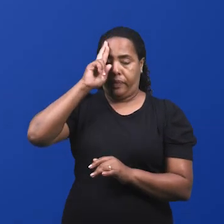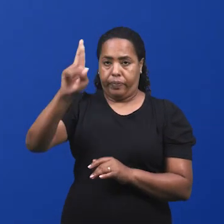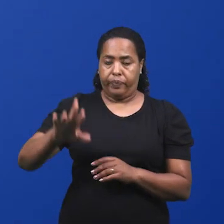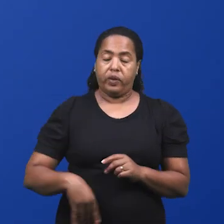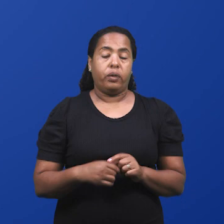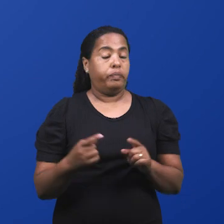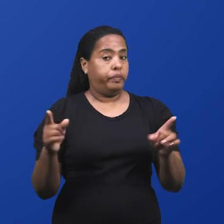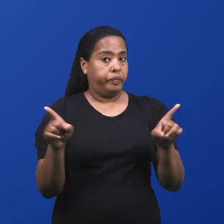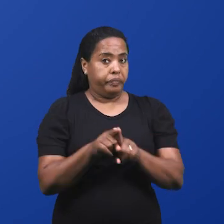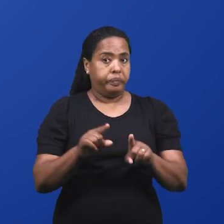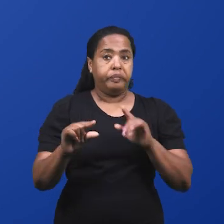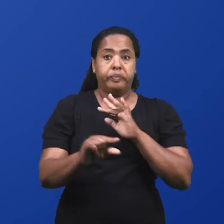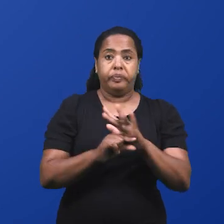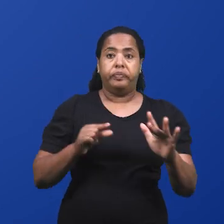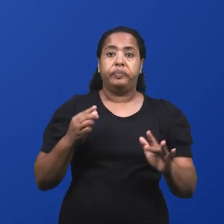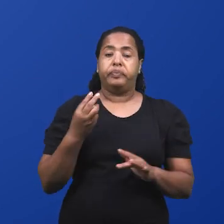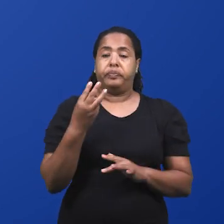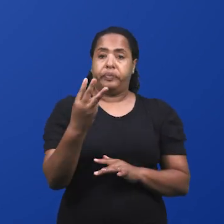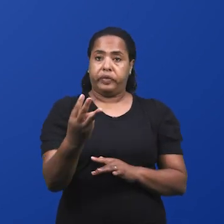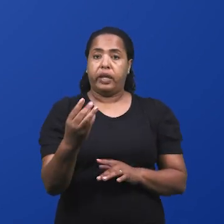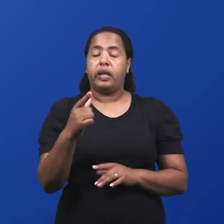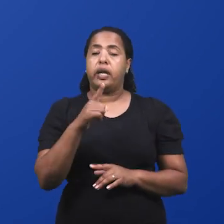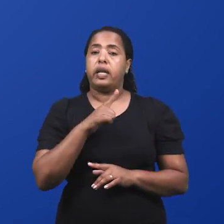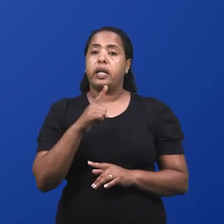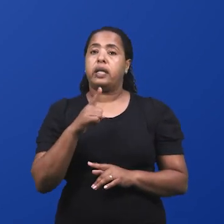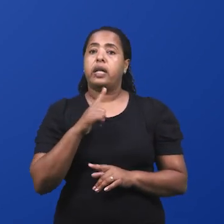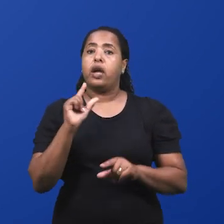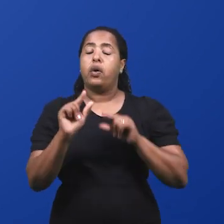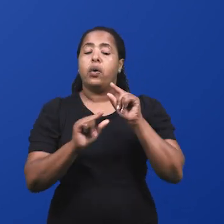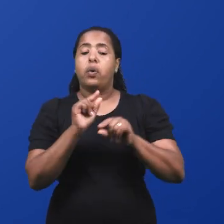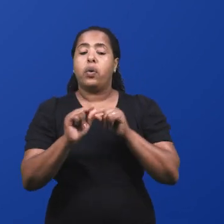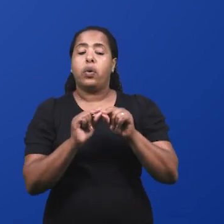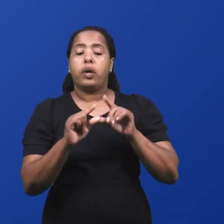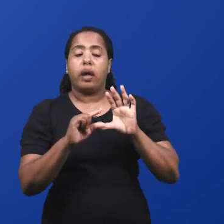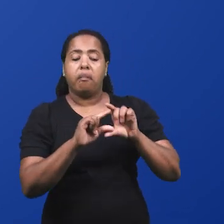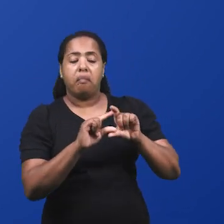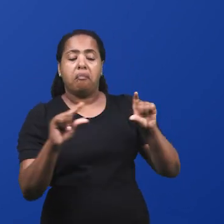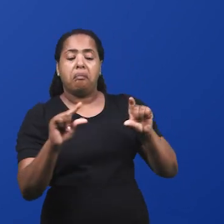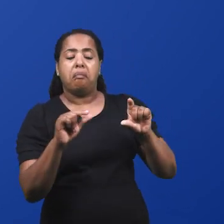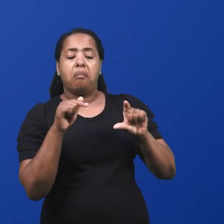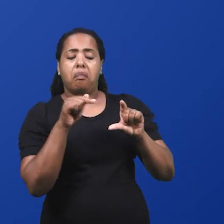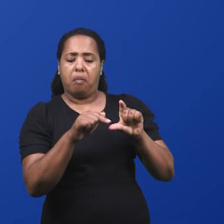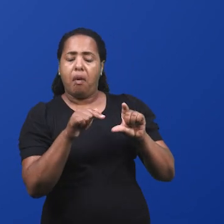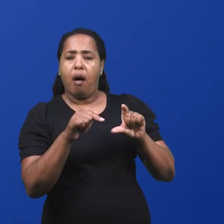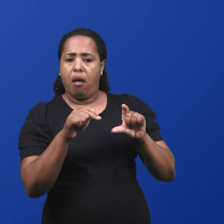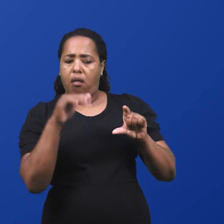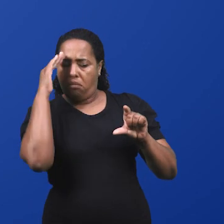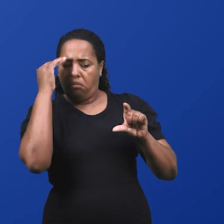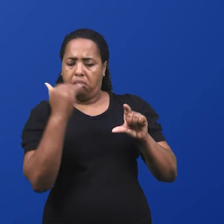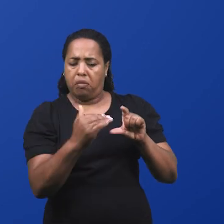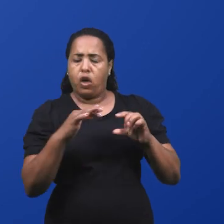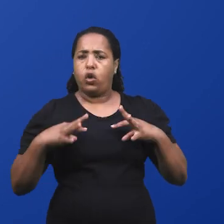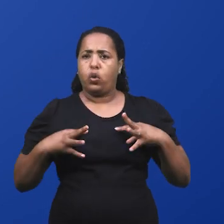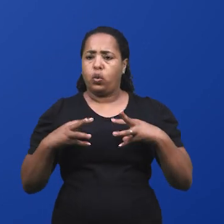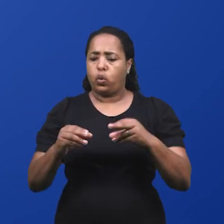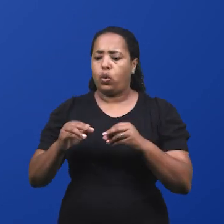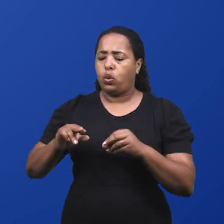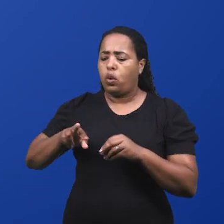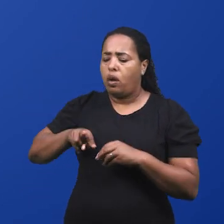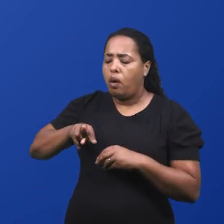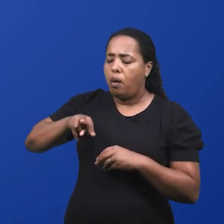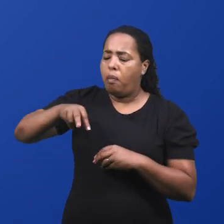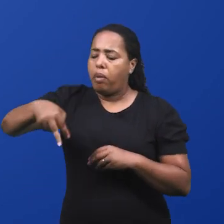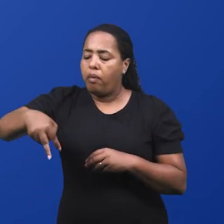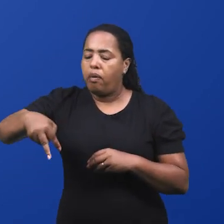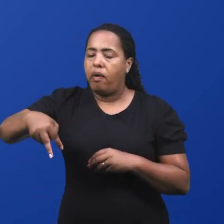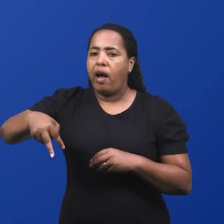prometido. Também, lá no versículo 3, a gente encontra uma consideração, que diz assim: Todo lugar que pisar a planta de